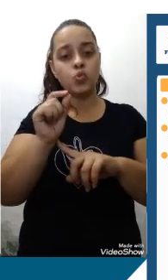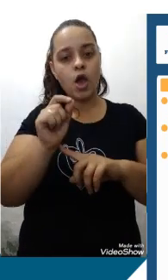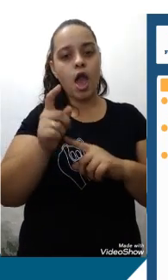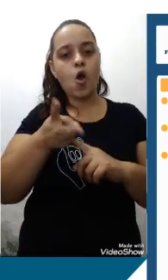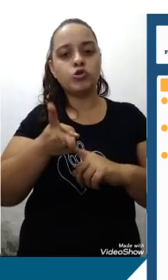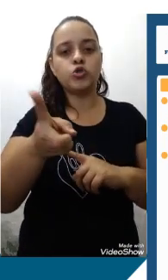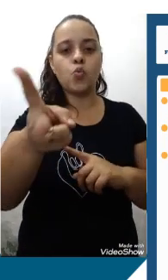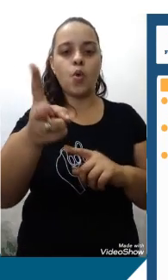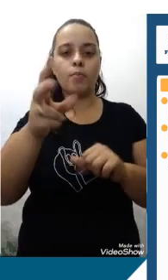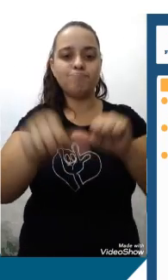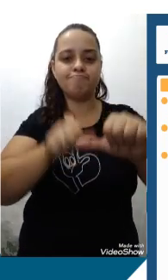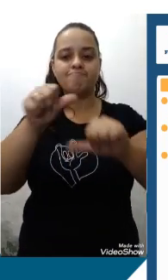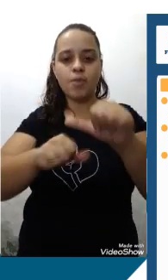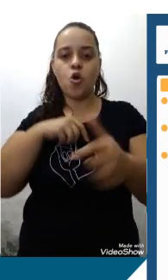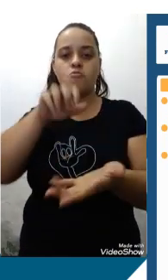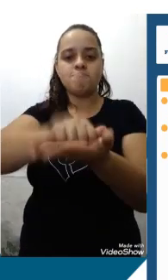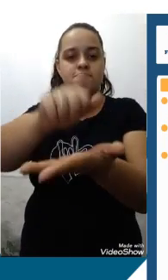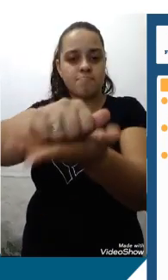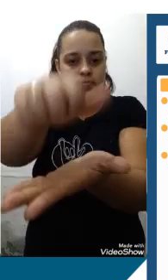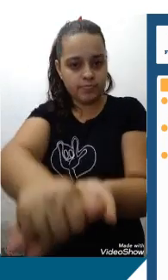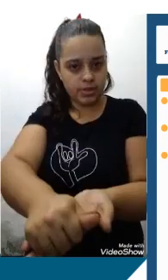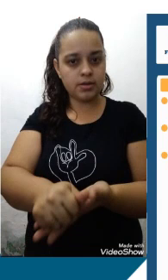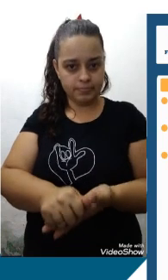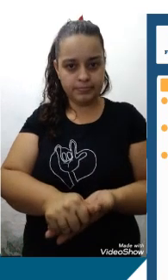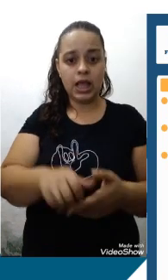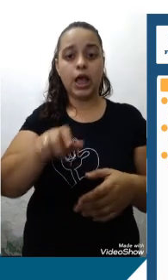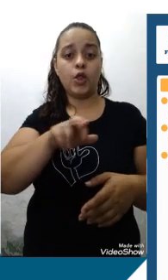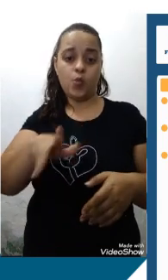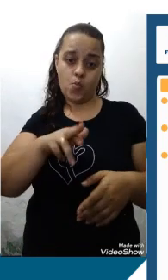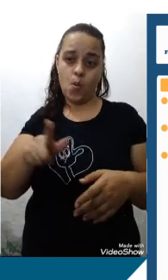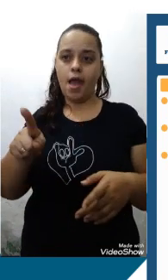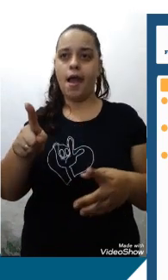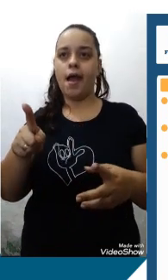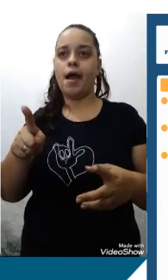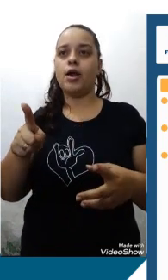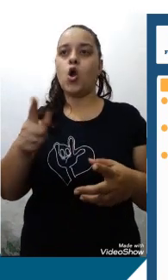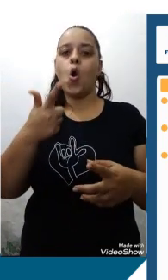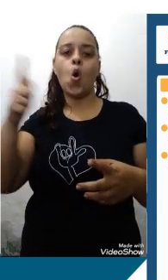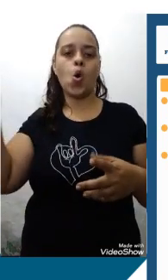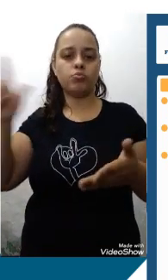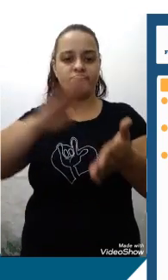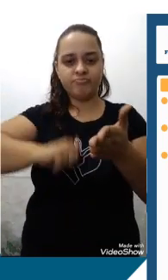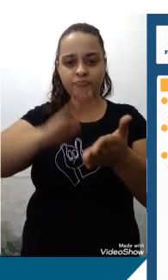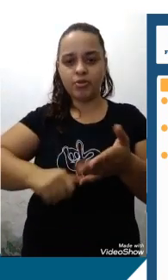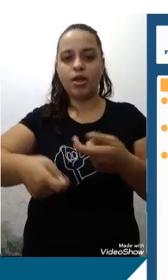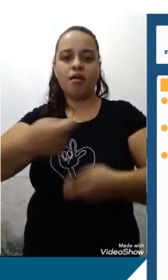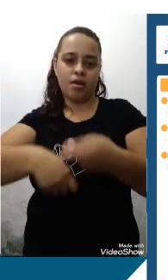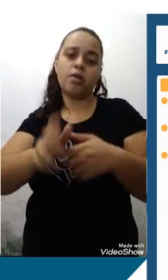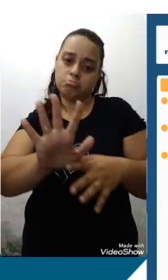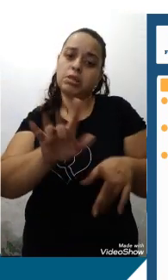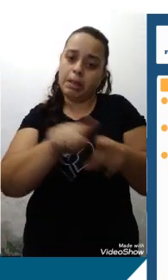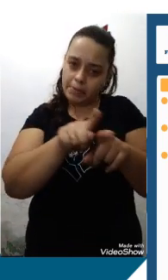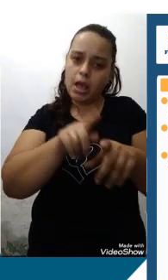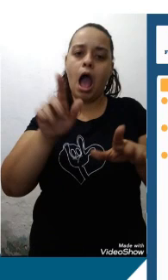uma continuidade do processo de reconquista. Isso não quer dizer que a gente tem que eliminar outros fatores. O fator econômico